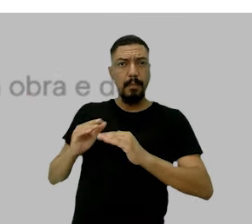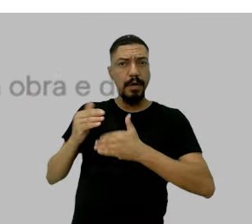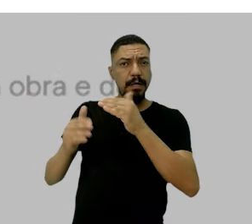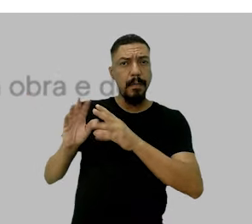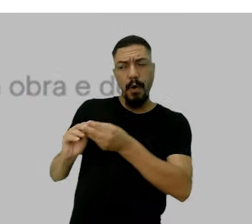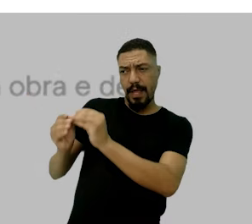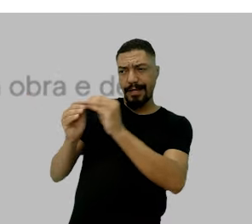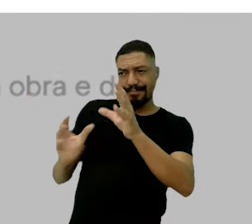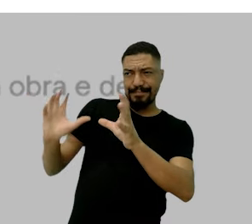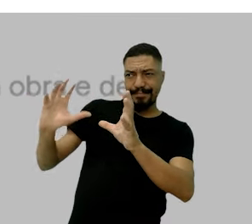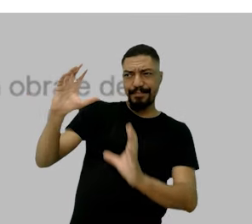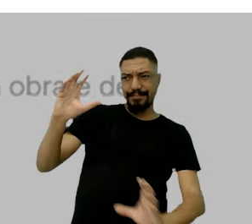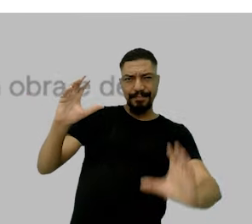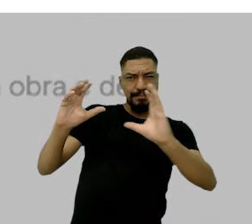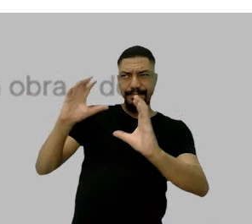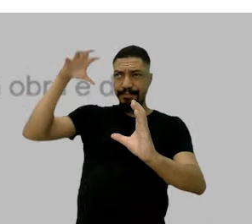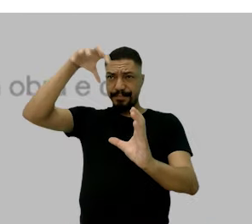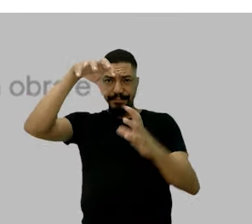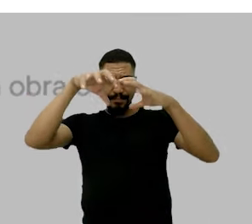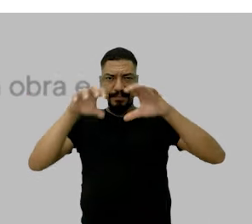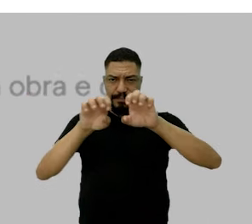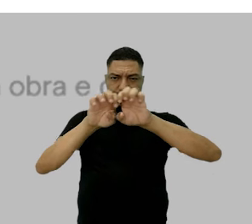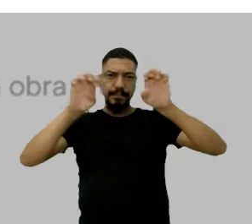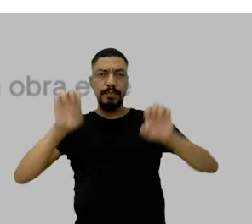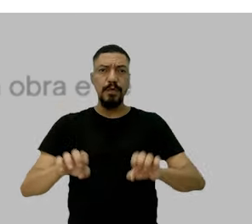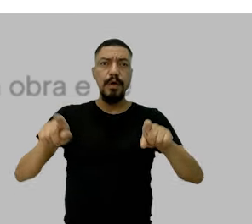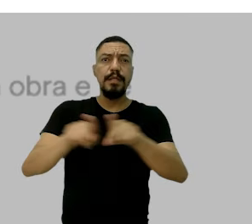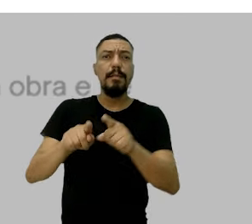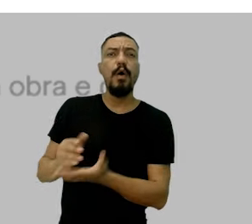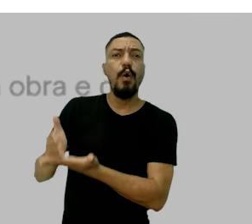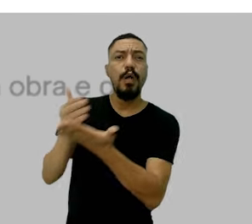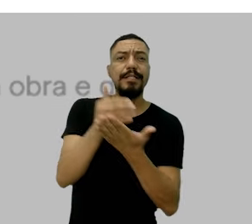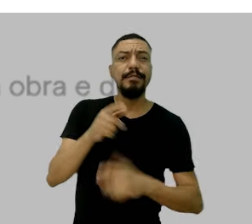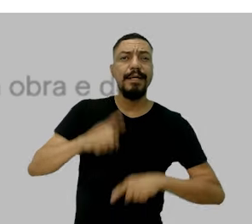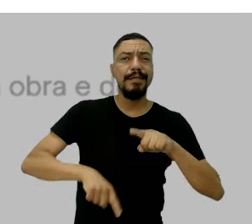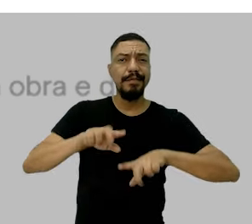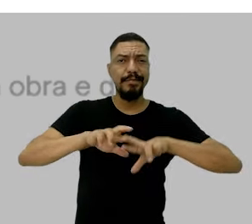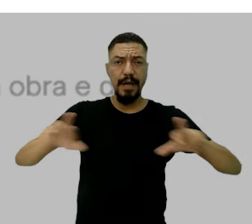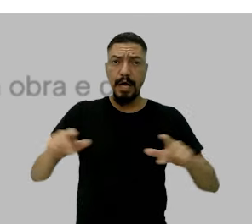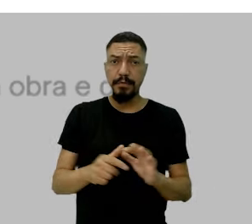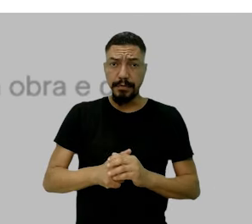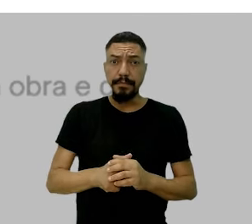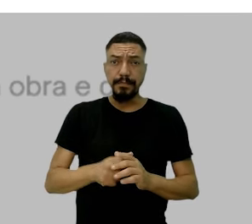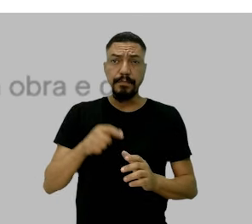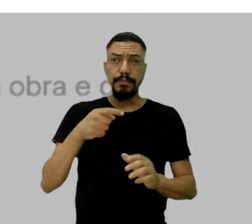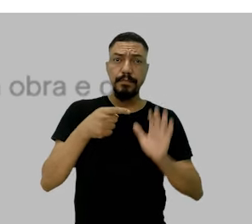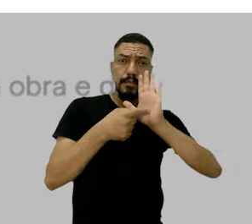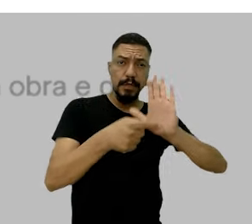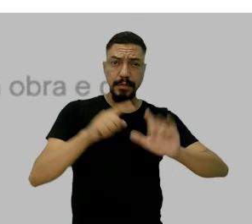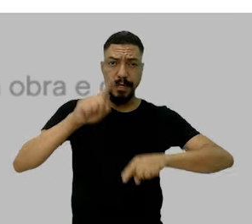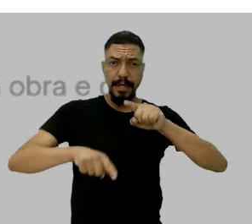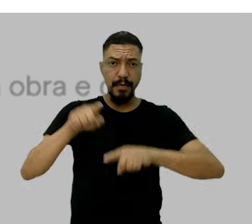escultura, tanto de montagem da estrutura, quanto de coleta de materiais. Então, trago esse material